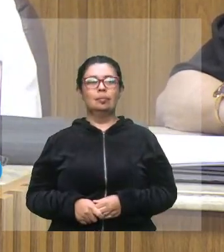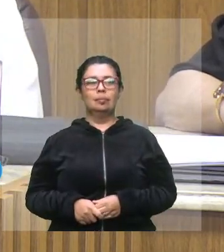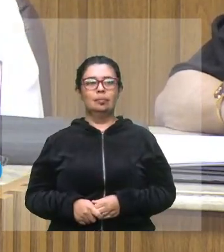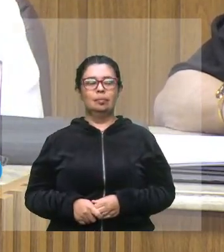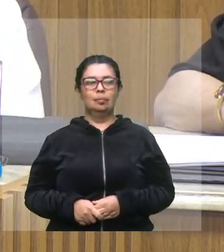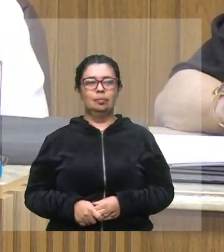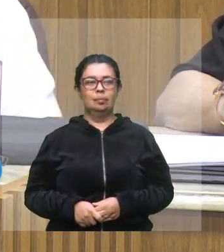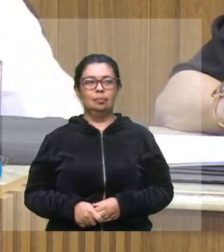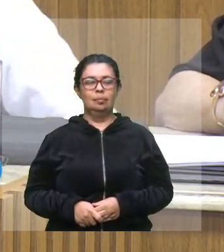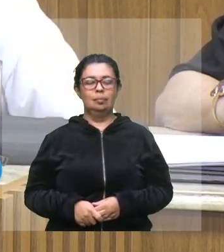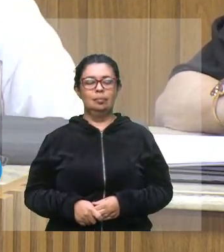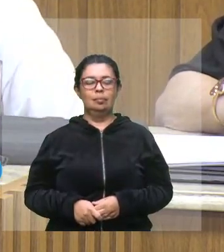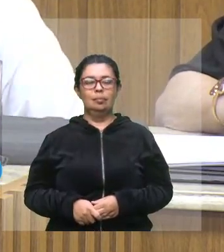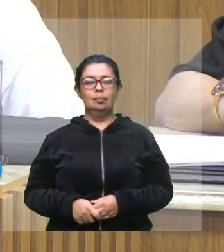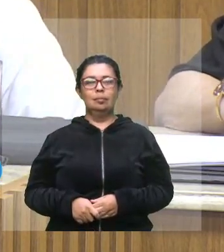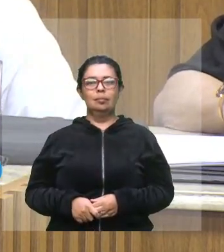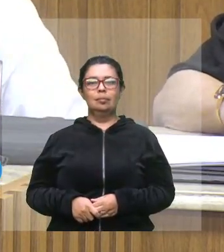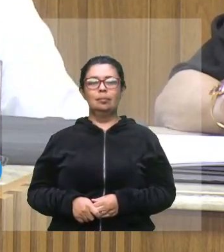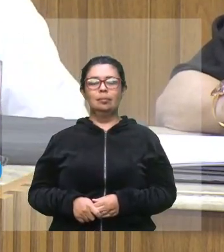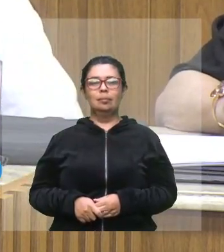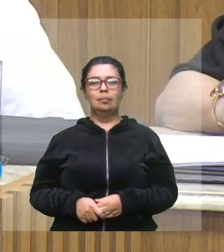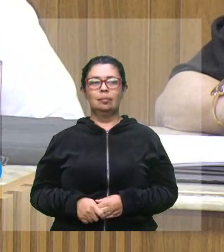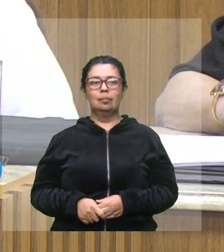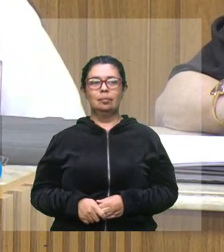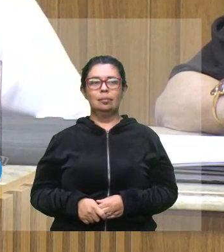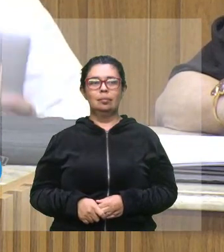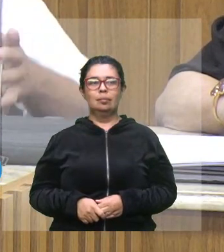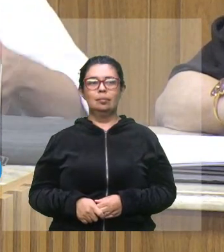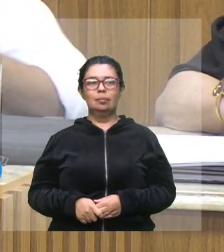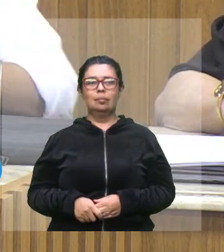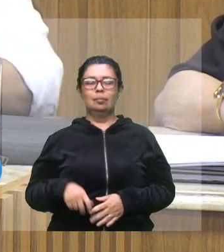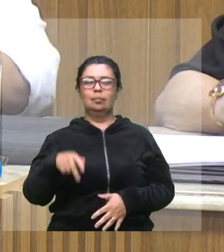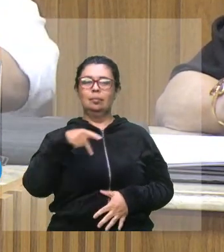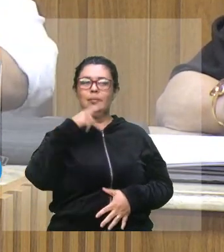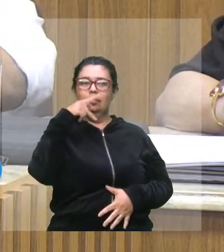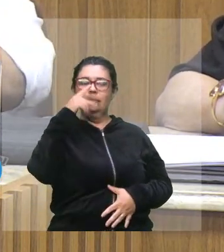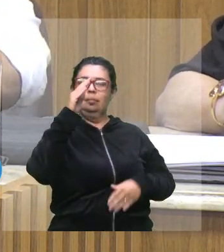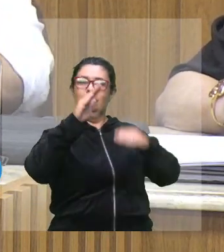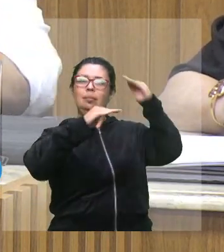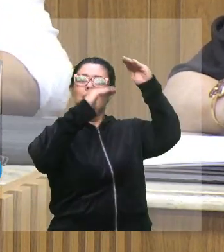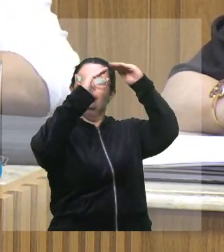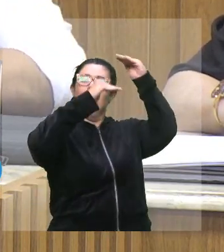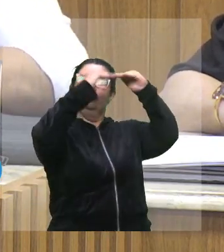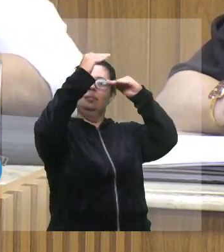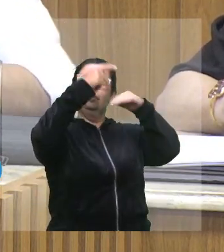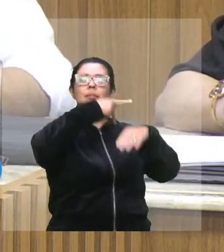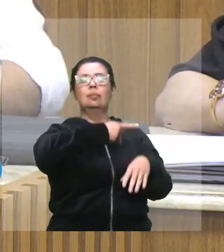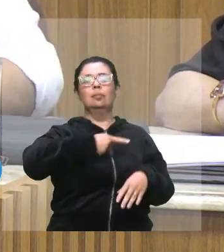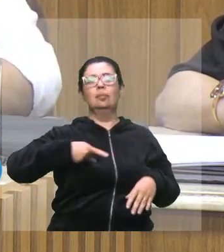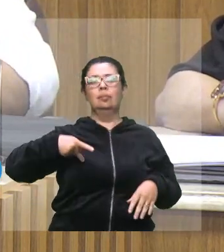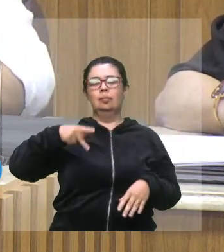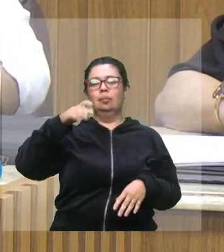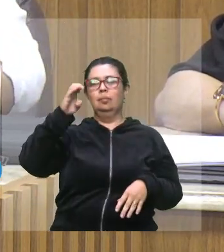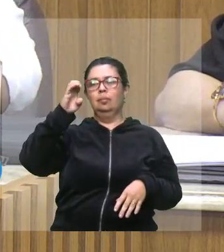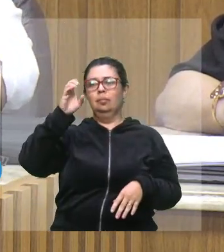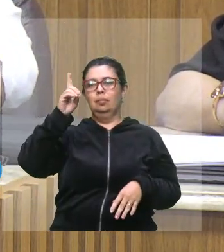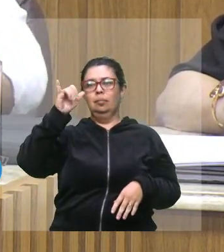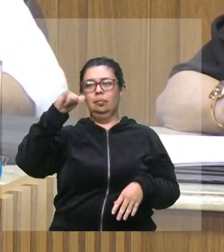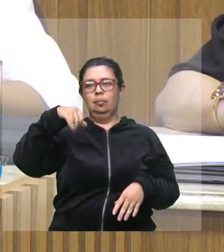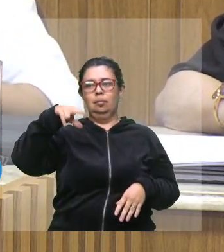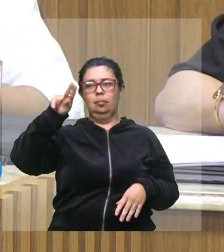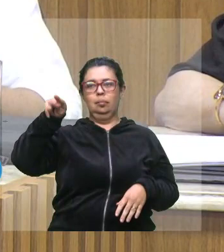Eu venho falar sobre a evolução, de fato, como o pastor Edinho falou aqui, não poderia deixar